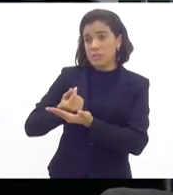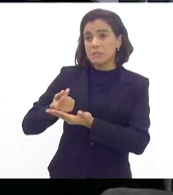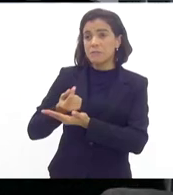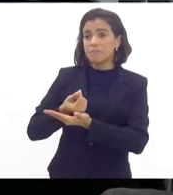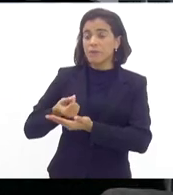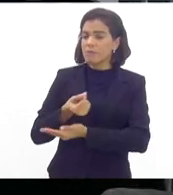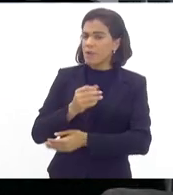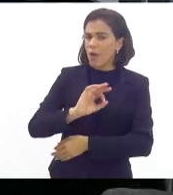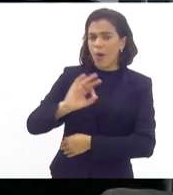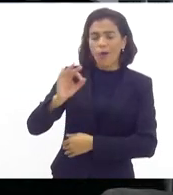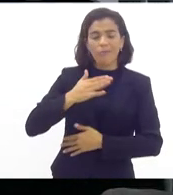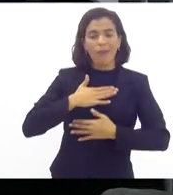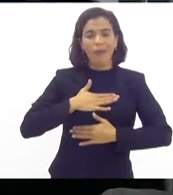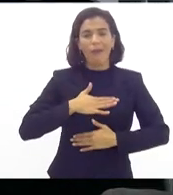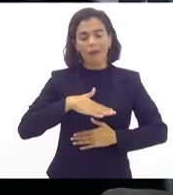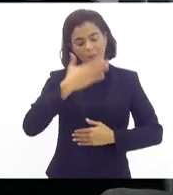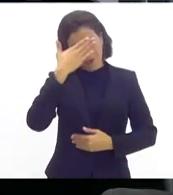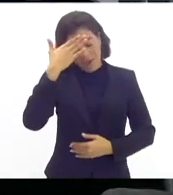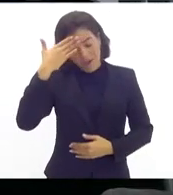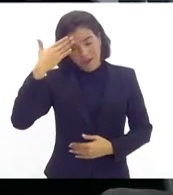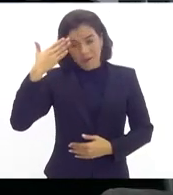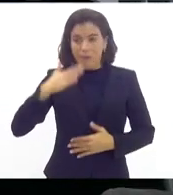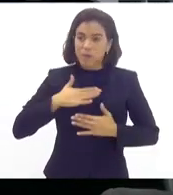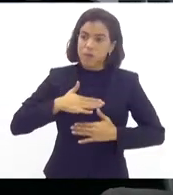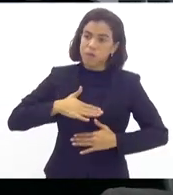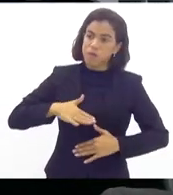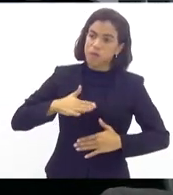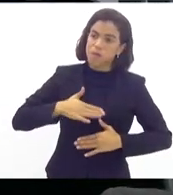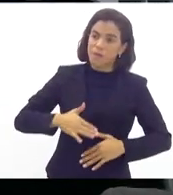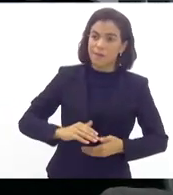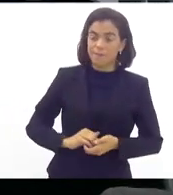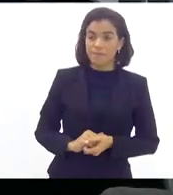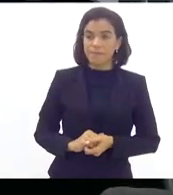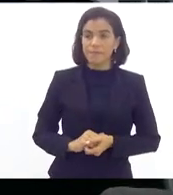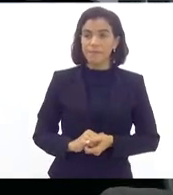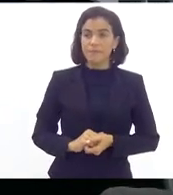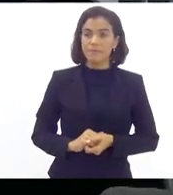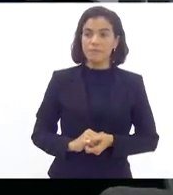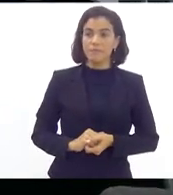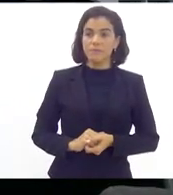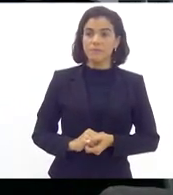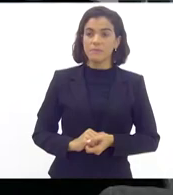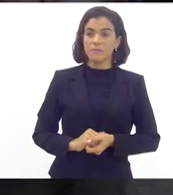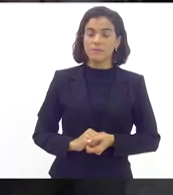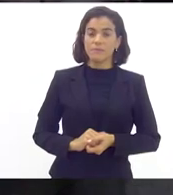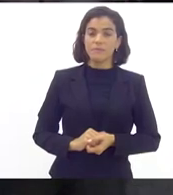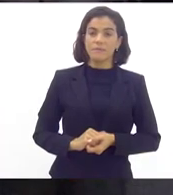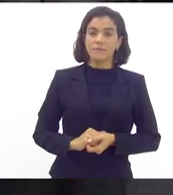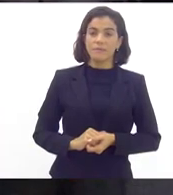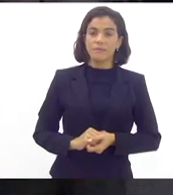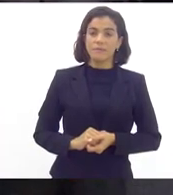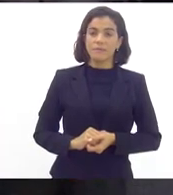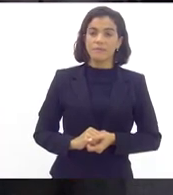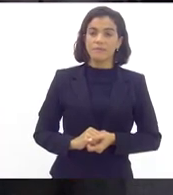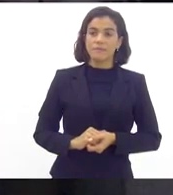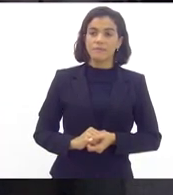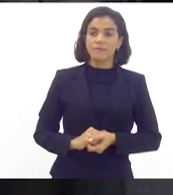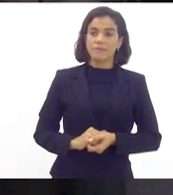Aí, ia acalmar aqui. Ia acalmar. Tá.